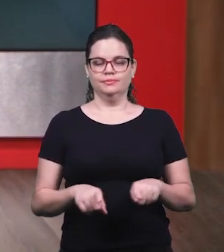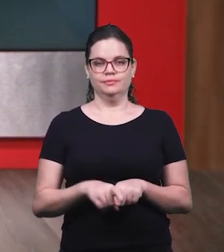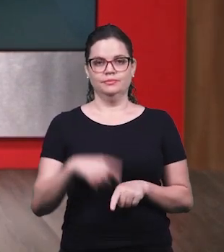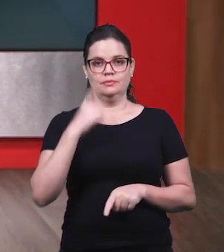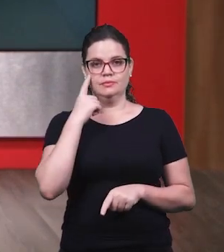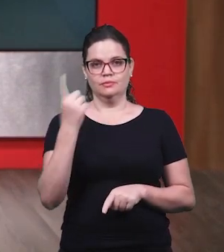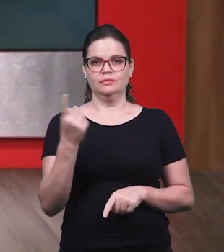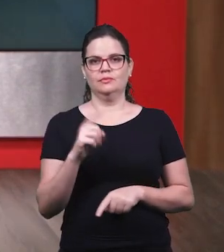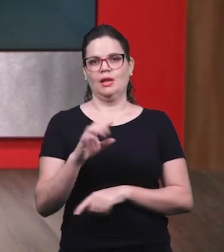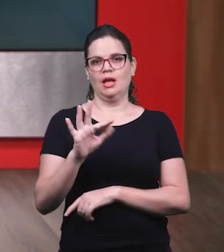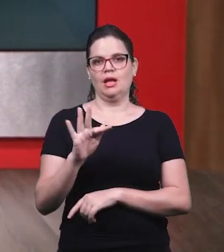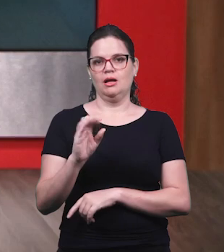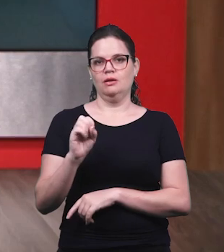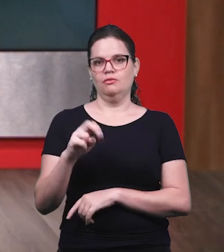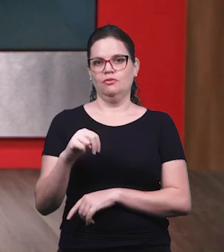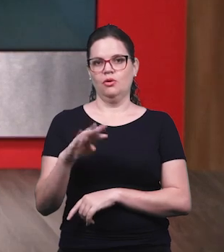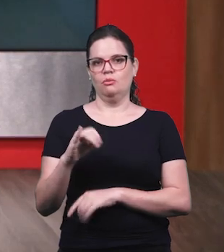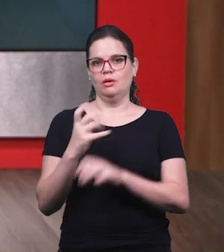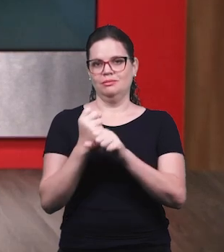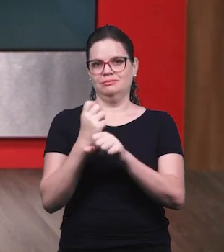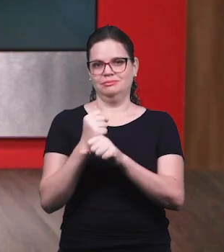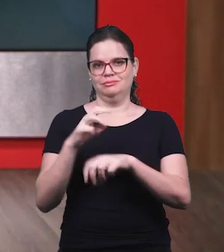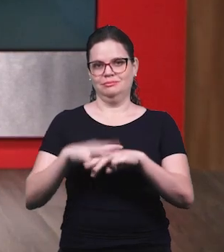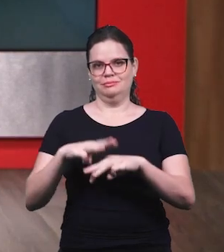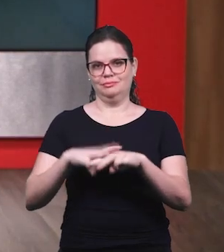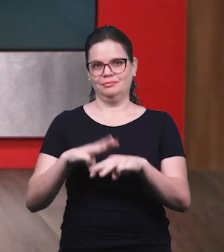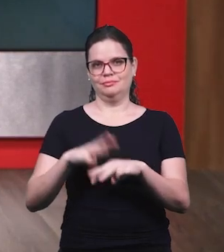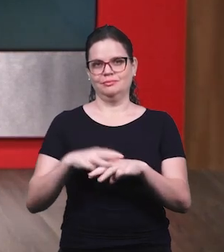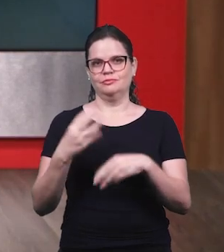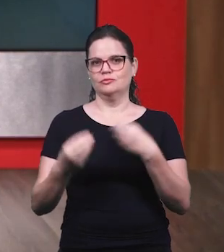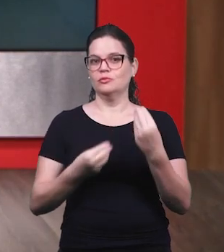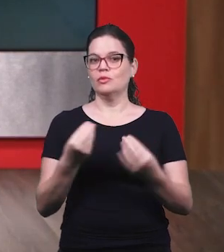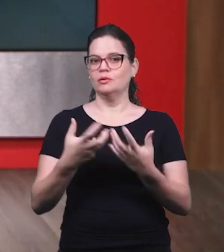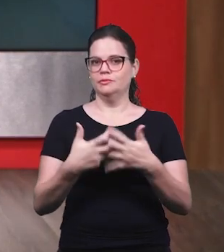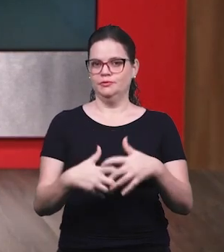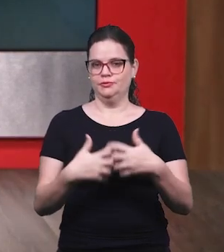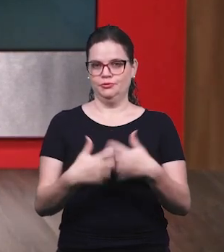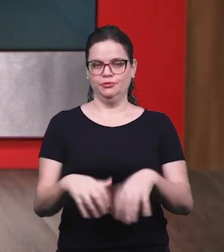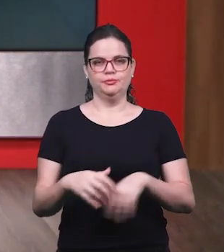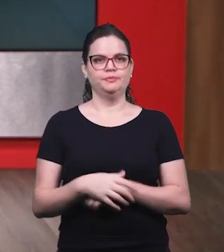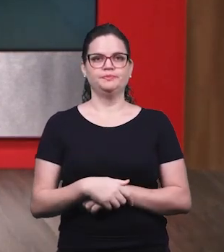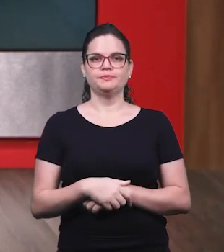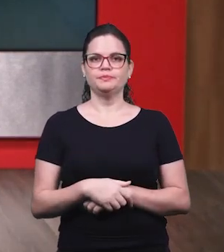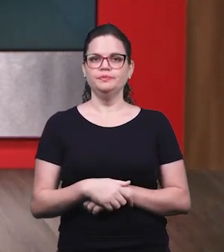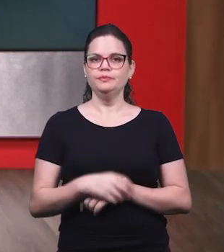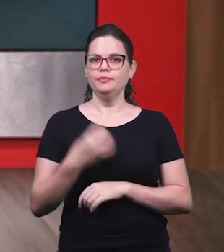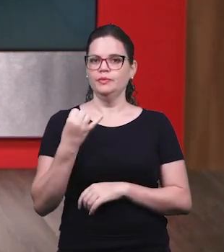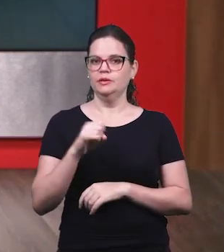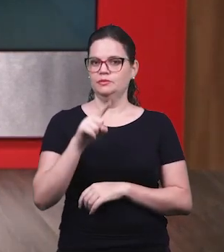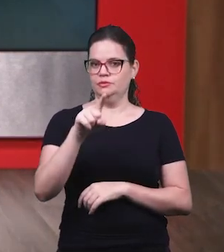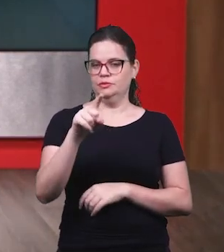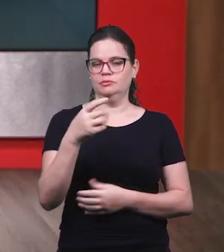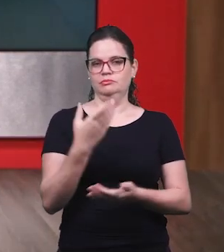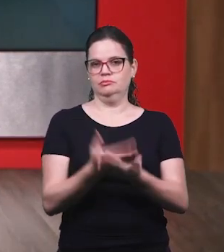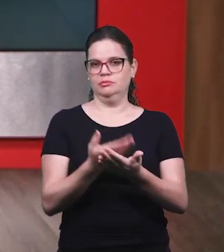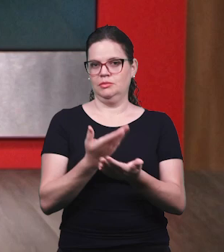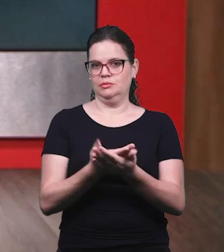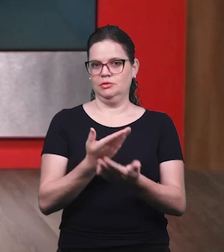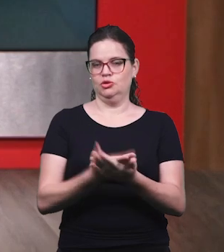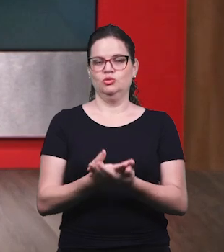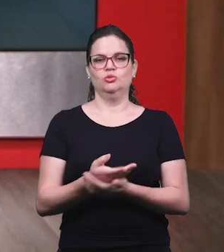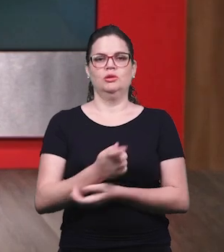fórmula. Eu fico pensando, né? Se você é um estudante, um empresário,